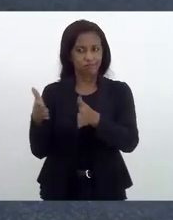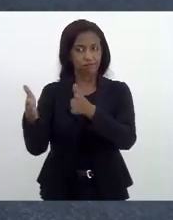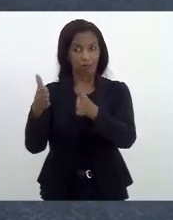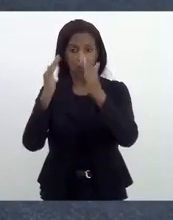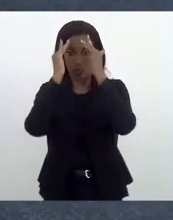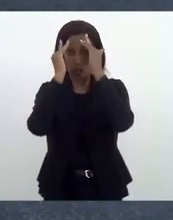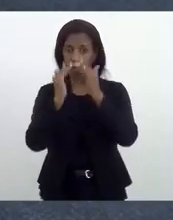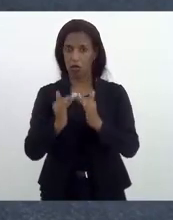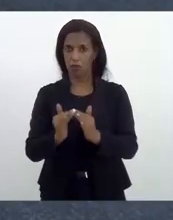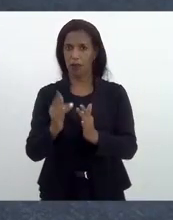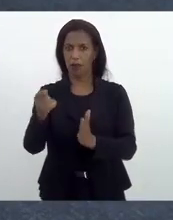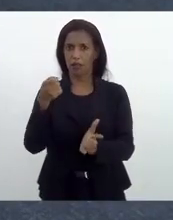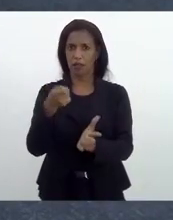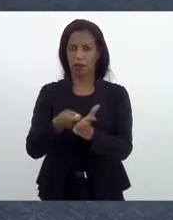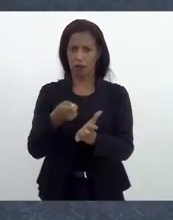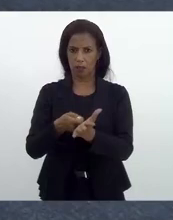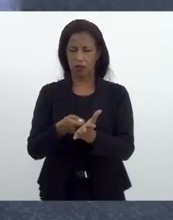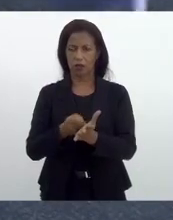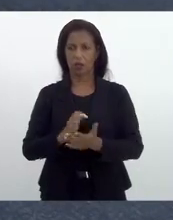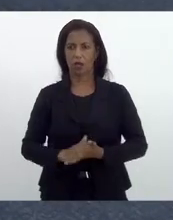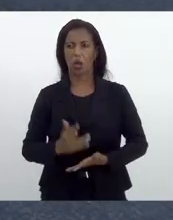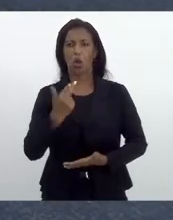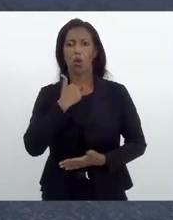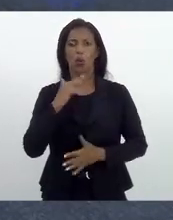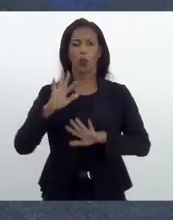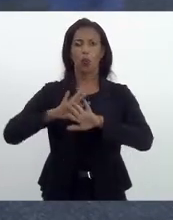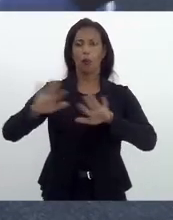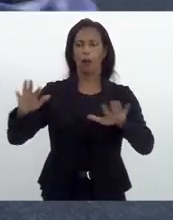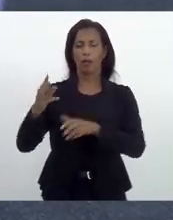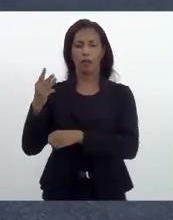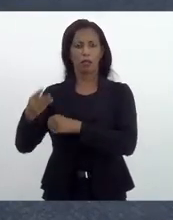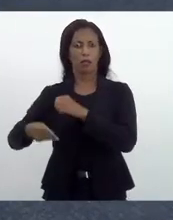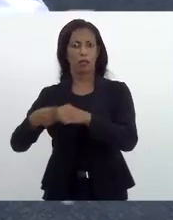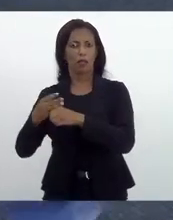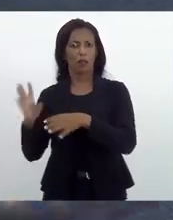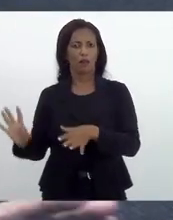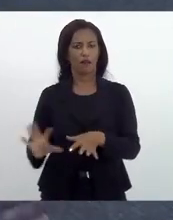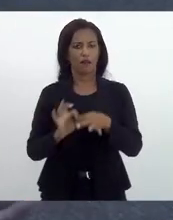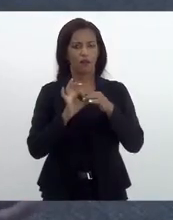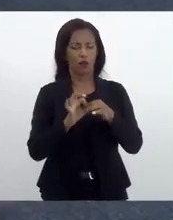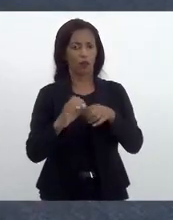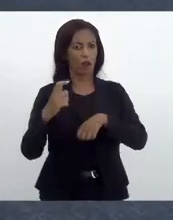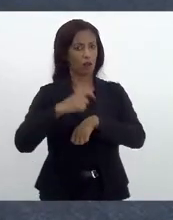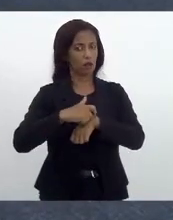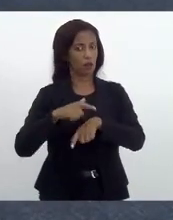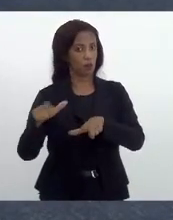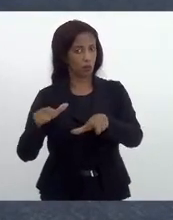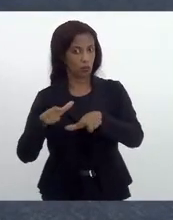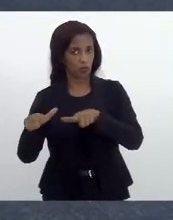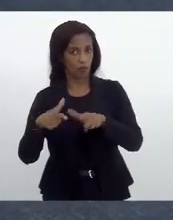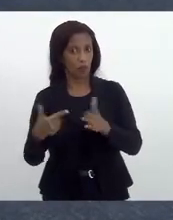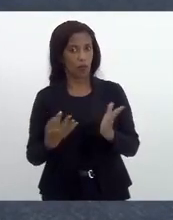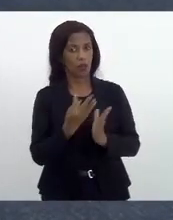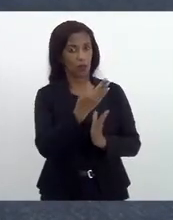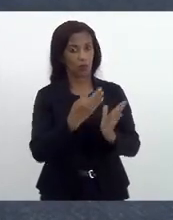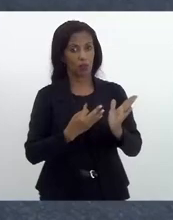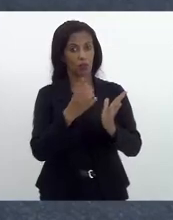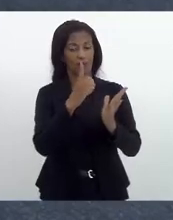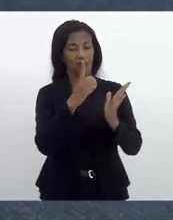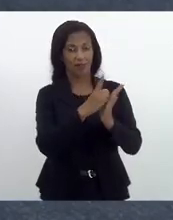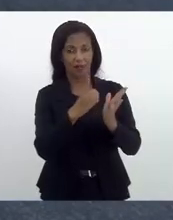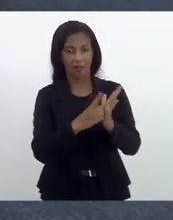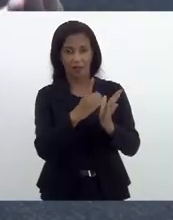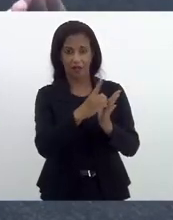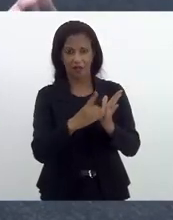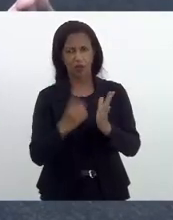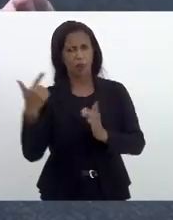respeitando as exigências do regime, não pode mais conceder triênio vinculado exclusivamente a tempo de serviço, isso é o que diz o decreto, mas se a gente